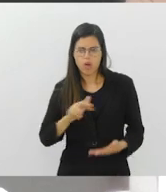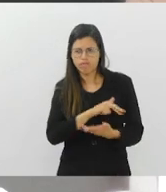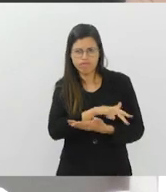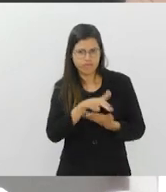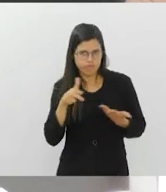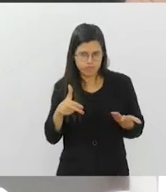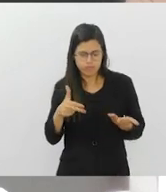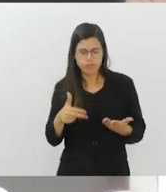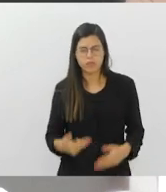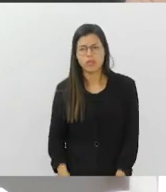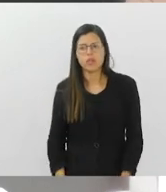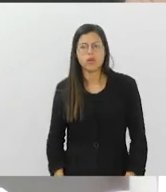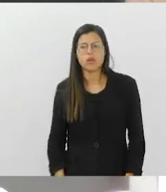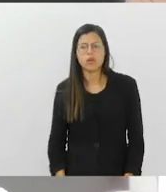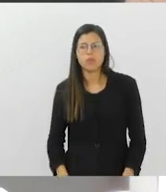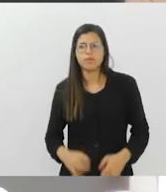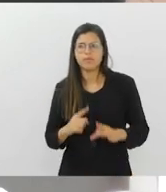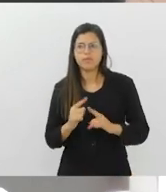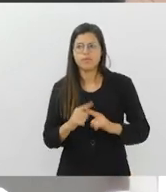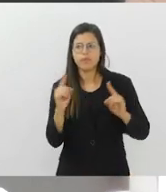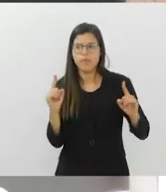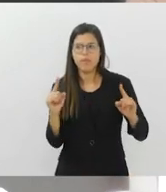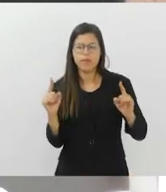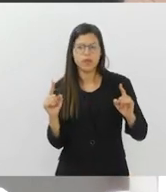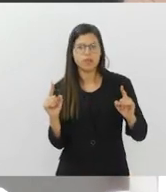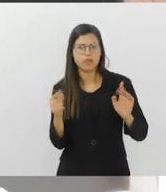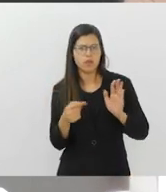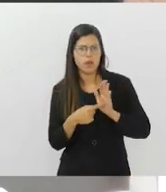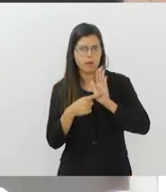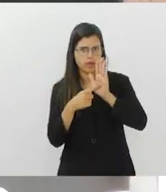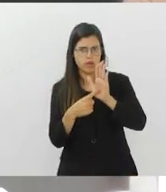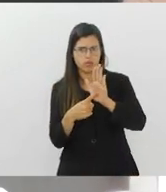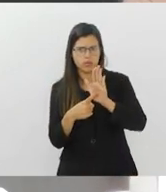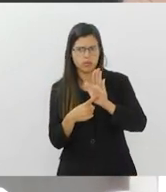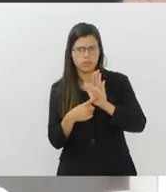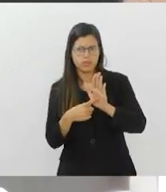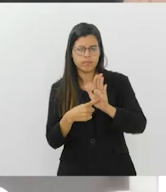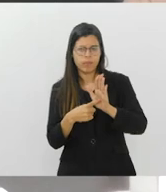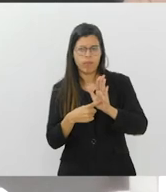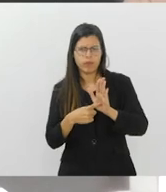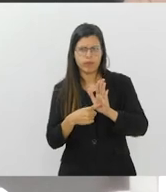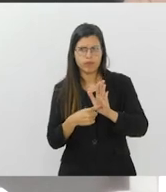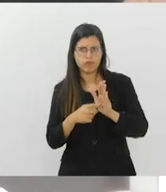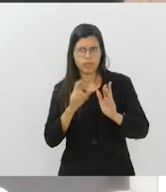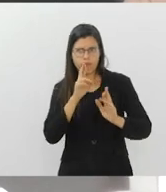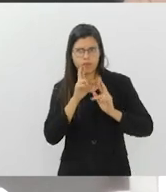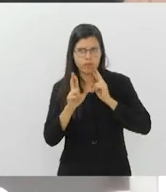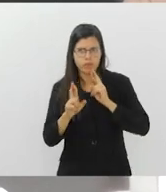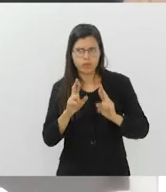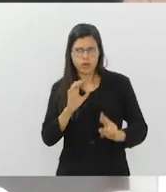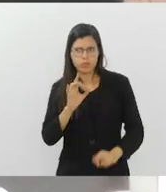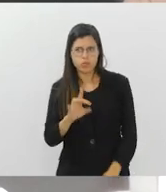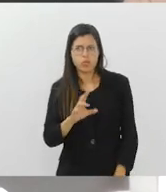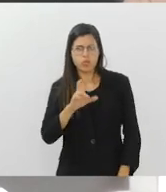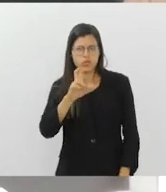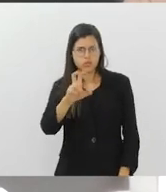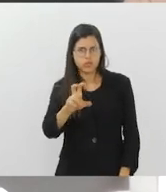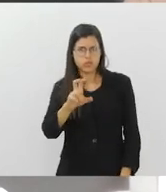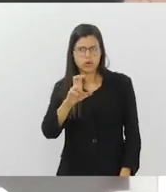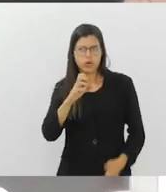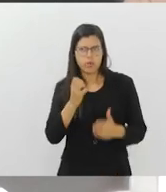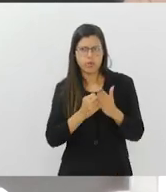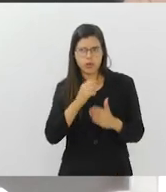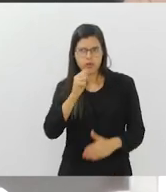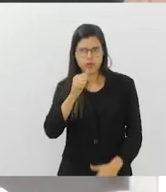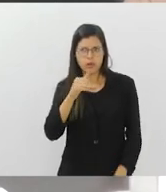Plamer. Mas foram apresentados nas respostas apenas de 5 operadoras, a Mil,